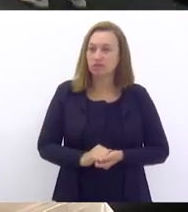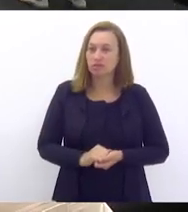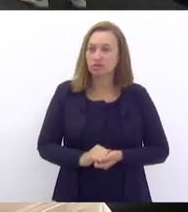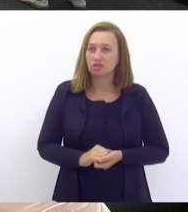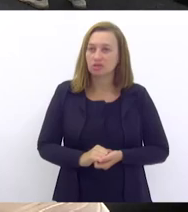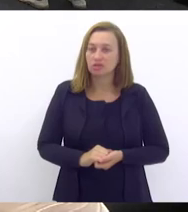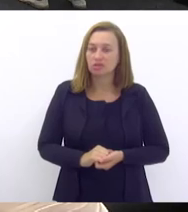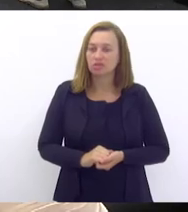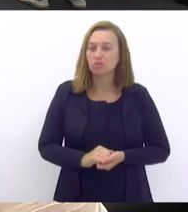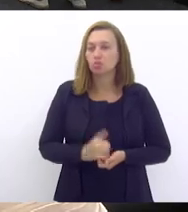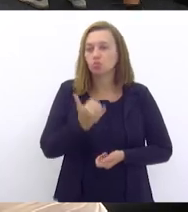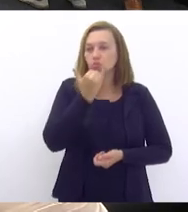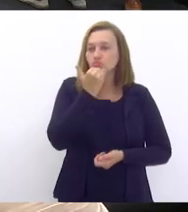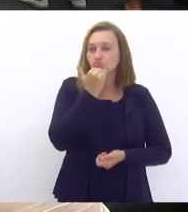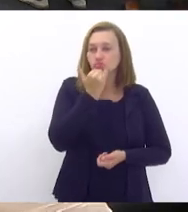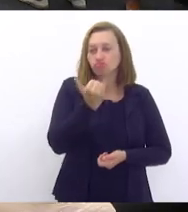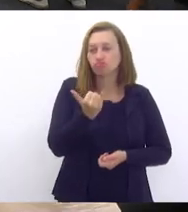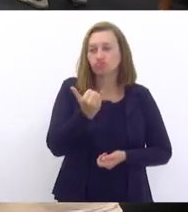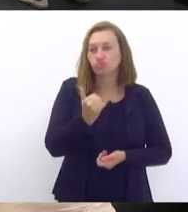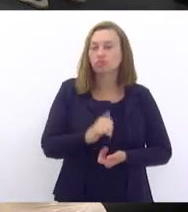Opa, perdão.